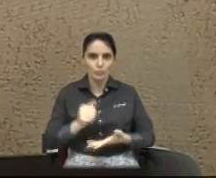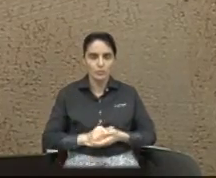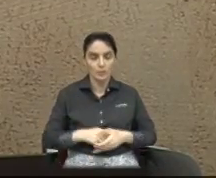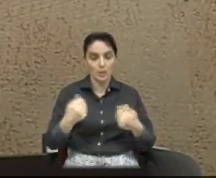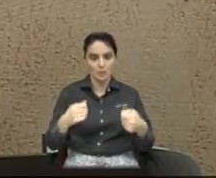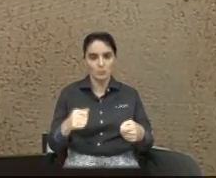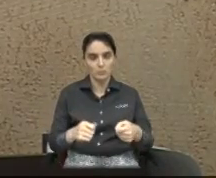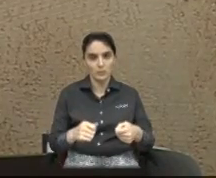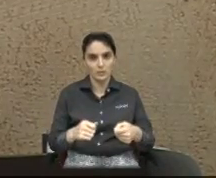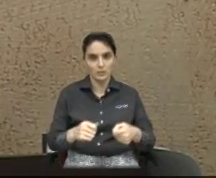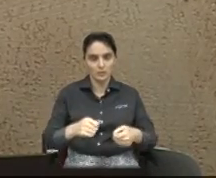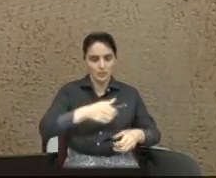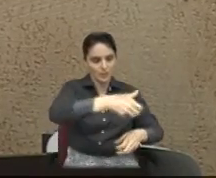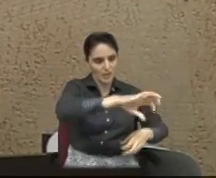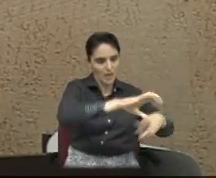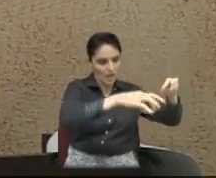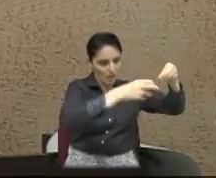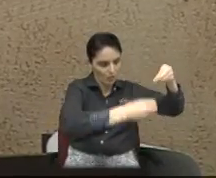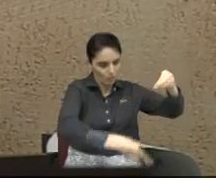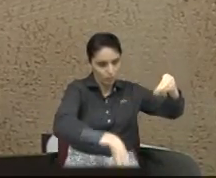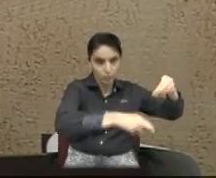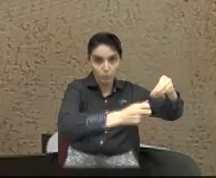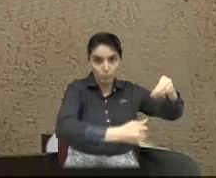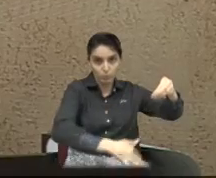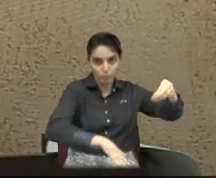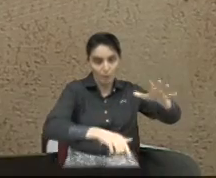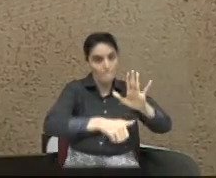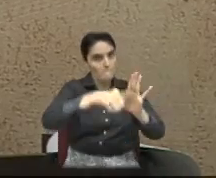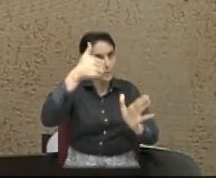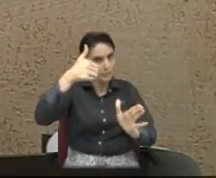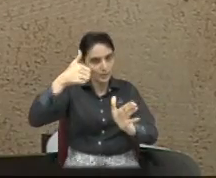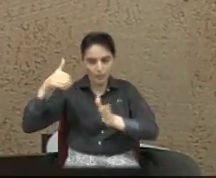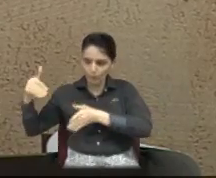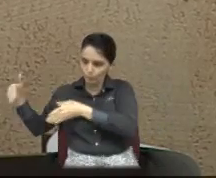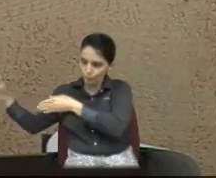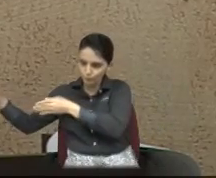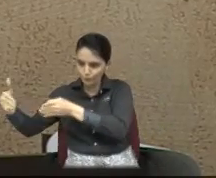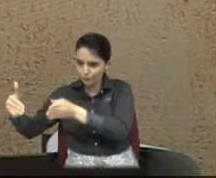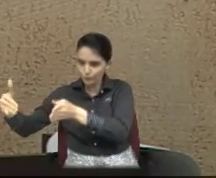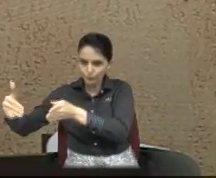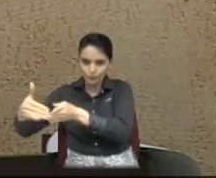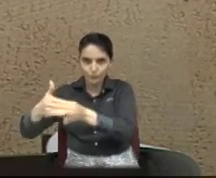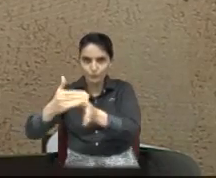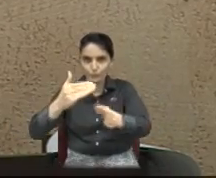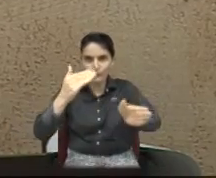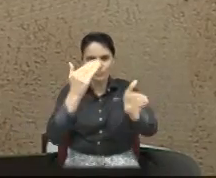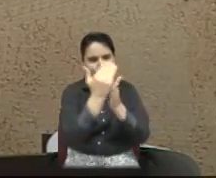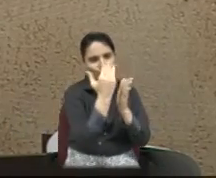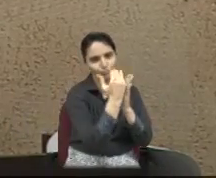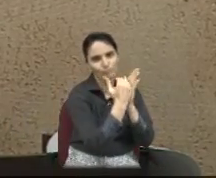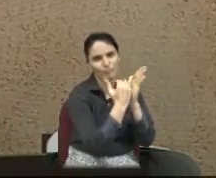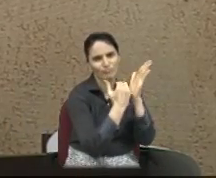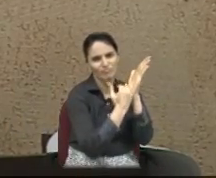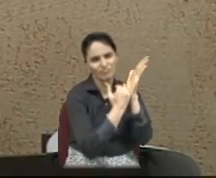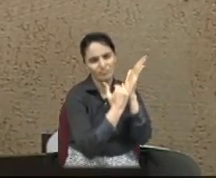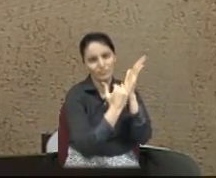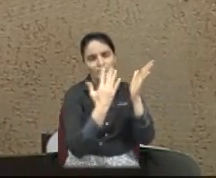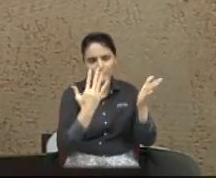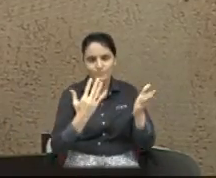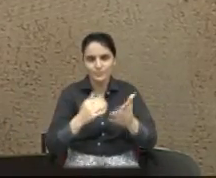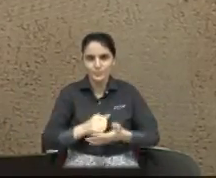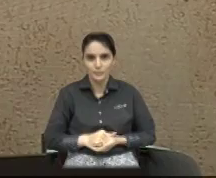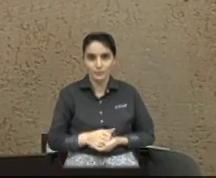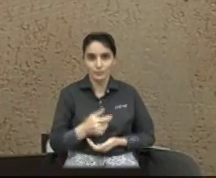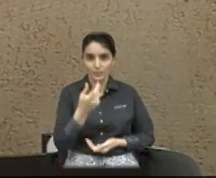para chegar às torneiras das casas, a água passa por todo um processo que vai do tratamento à distribuição. Esse é um